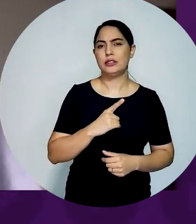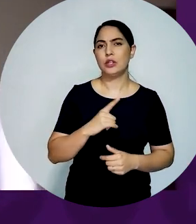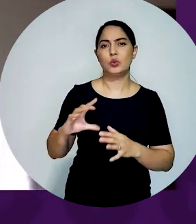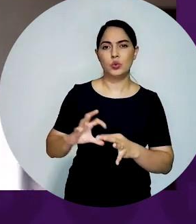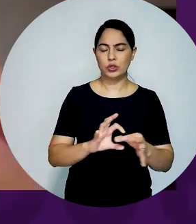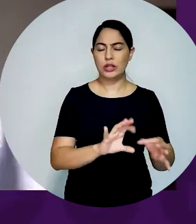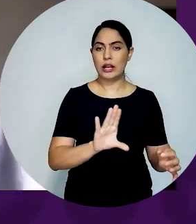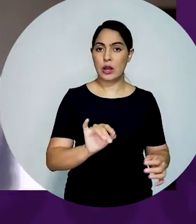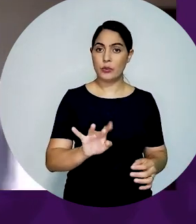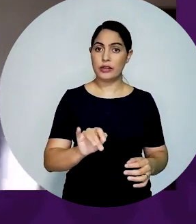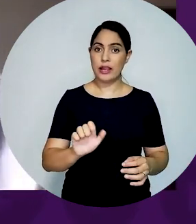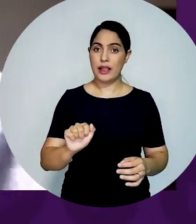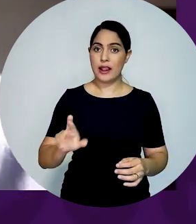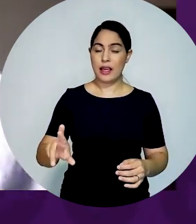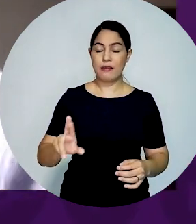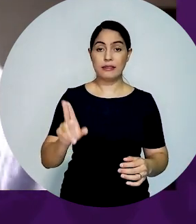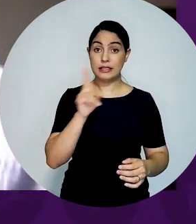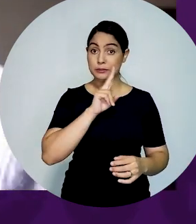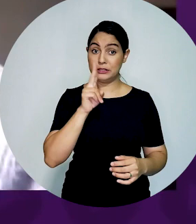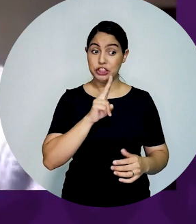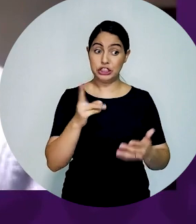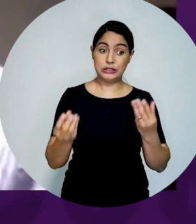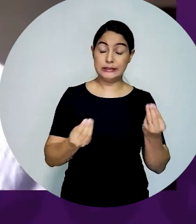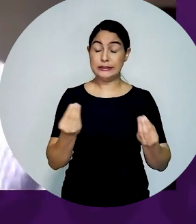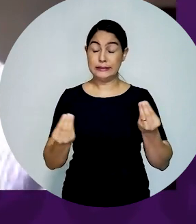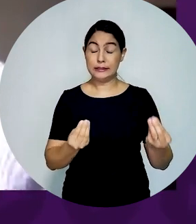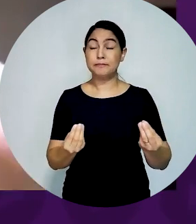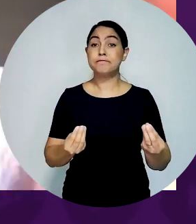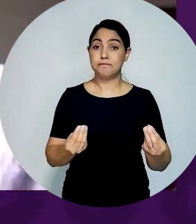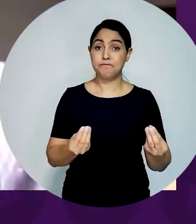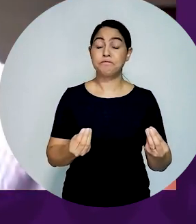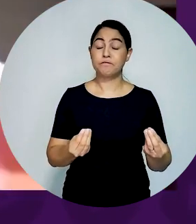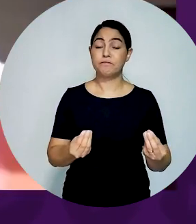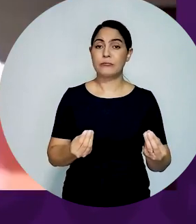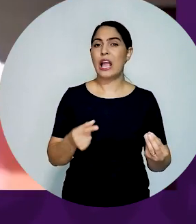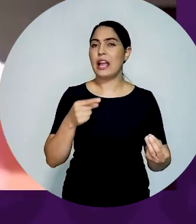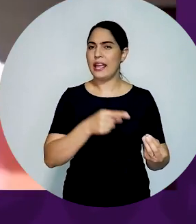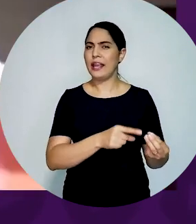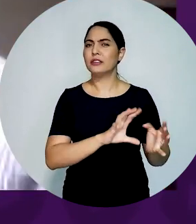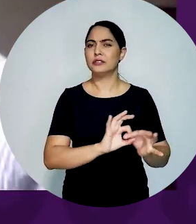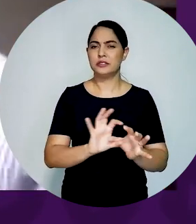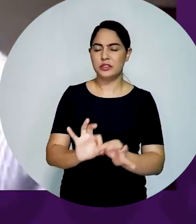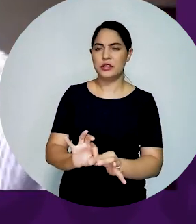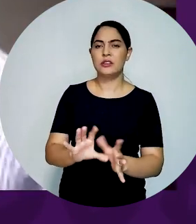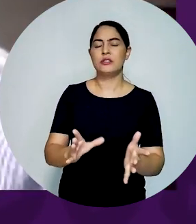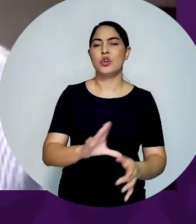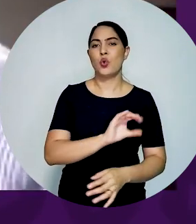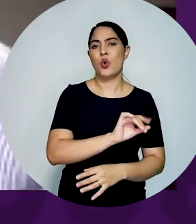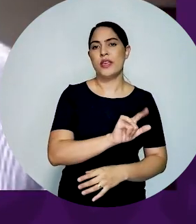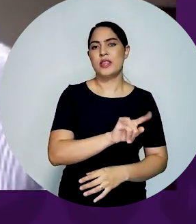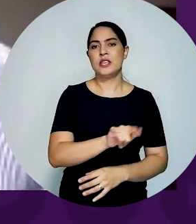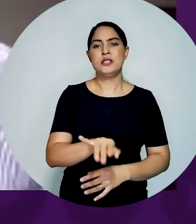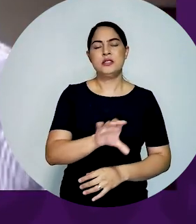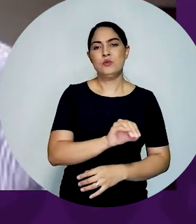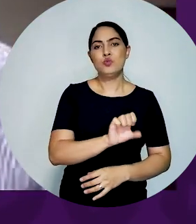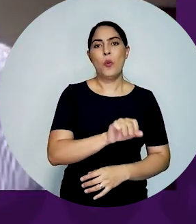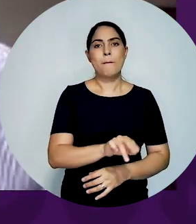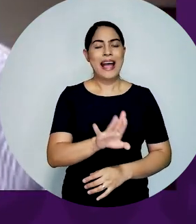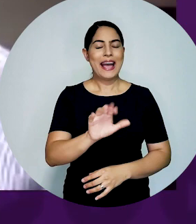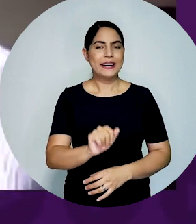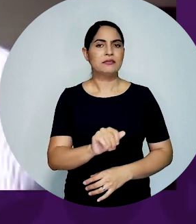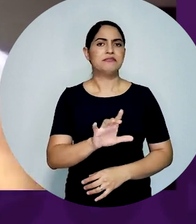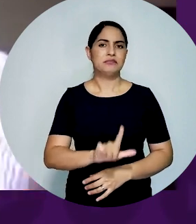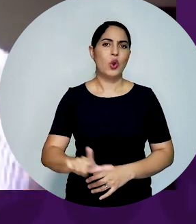estando abrigada no seio da tutela cautelar, era vista naturalmente como uma tutela de